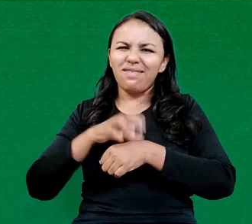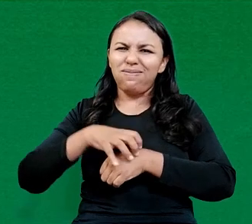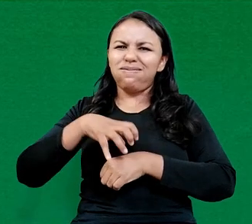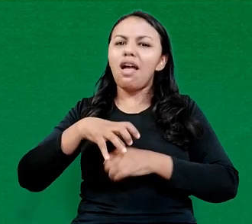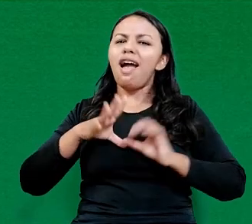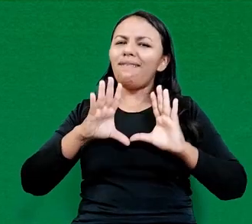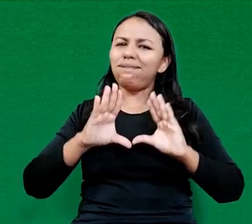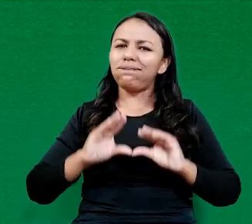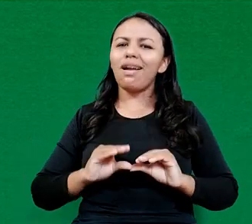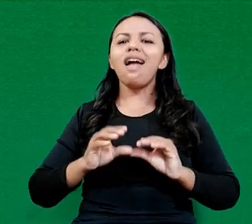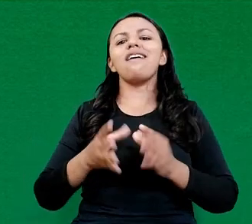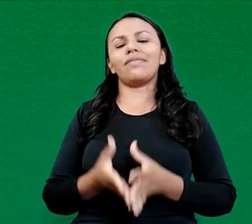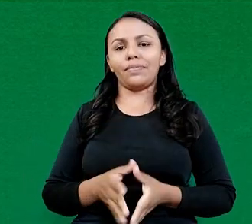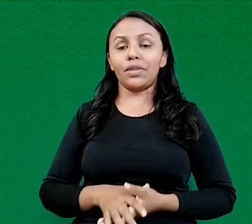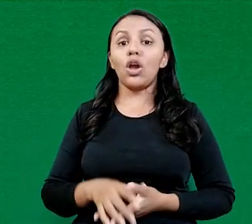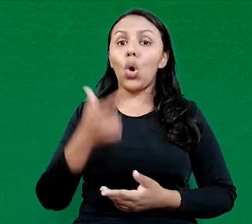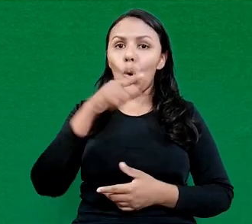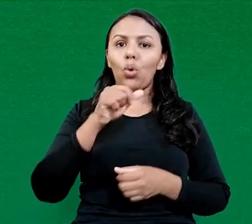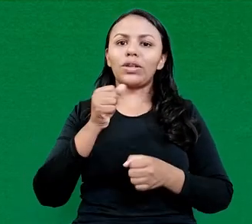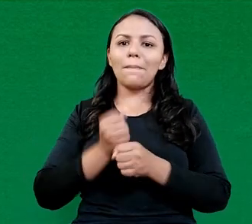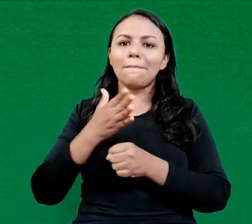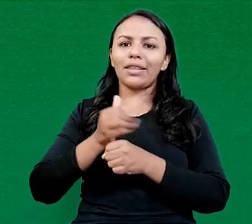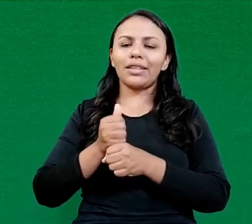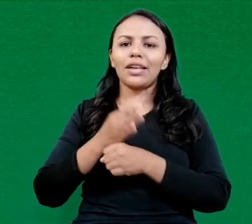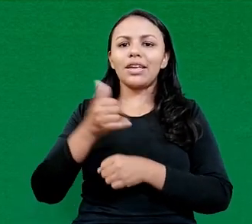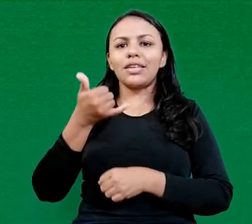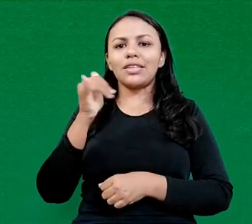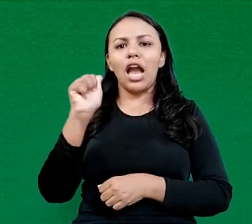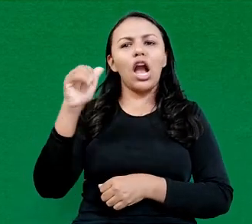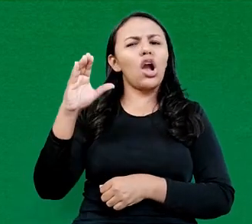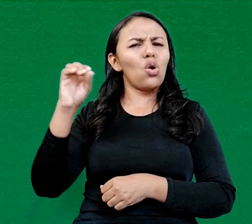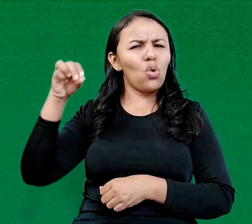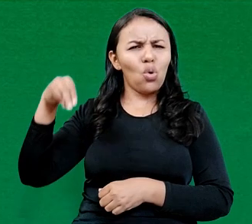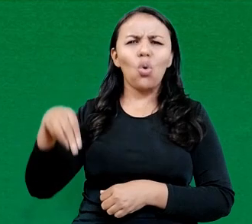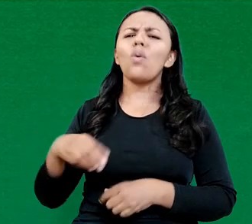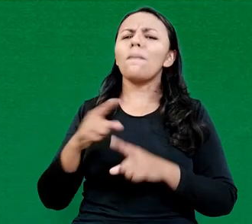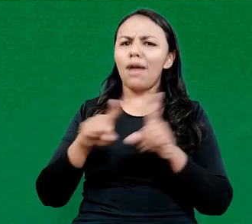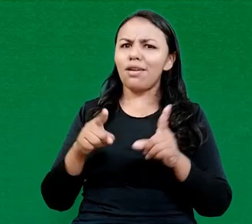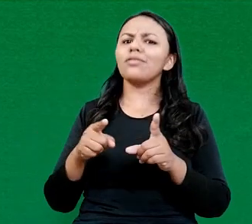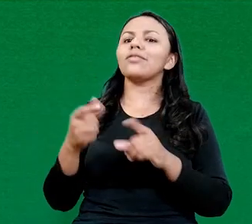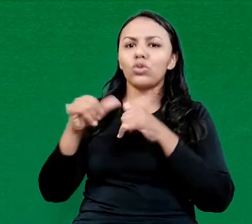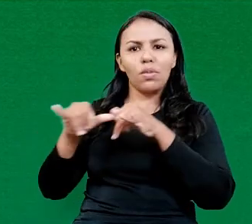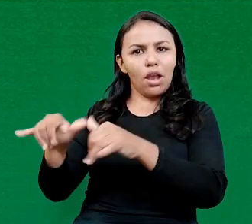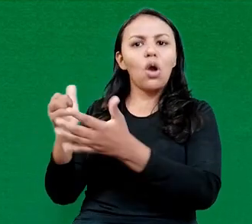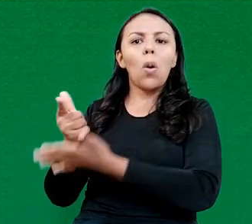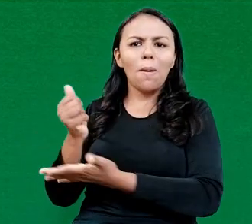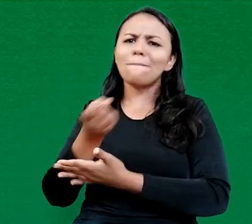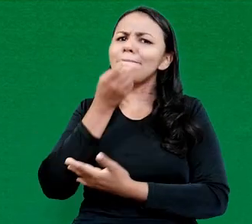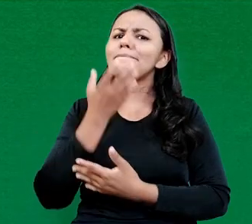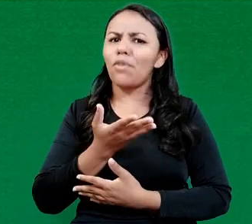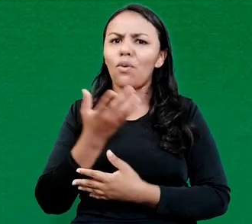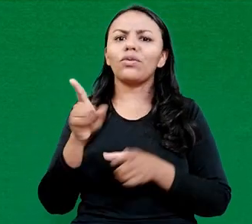que não é muito da nossa realidade, né, aqui do Nordeste, mas você tem no supermercado para vender, é excelente